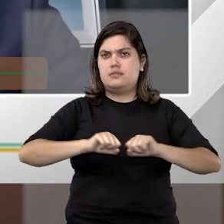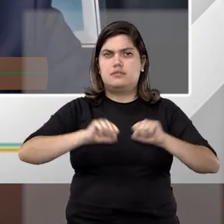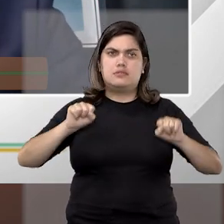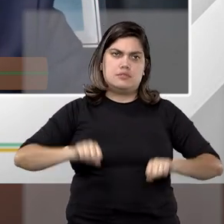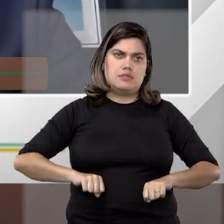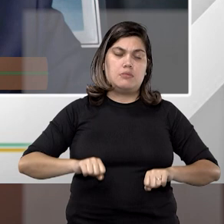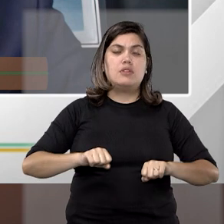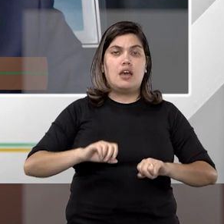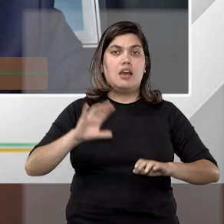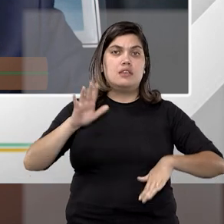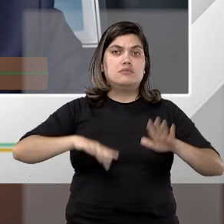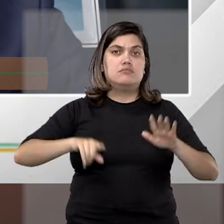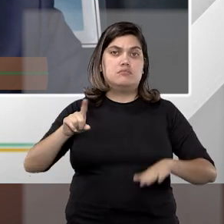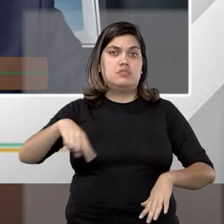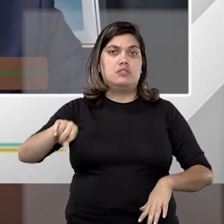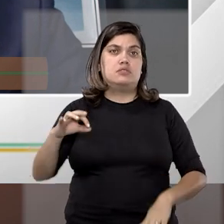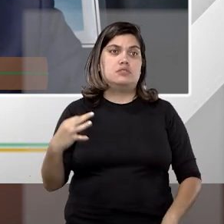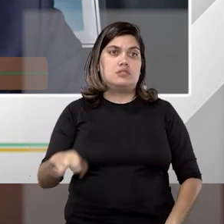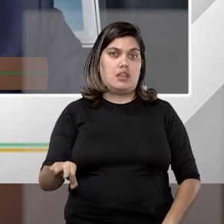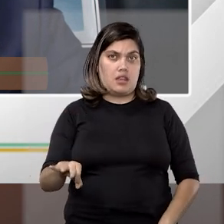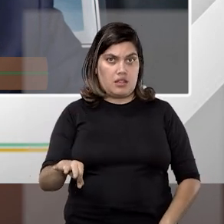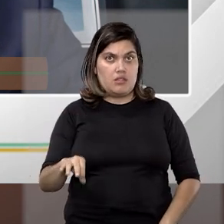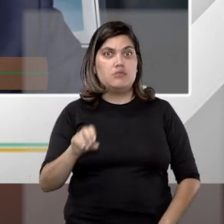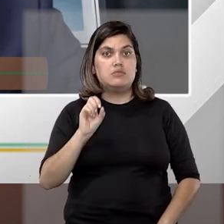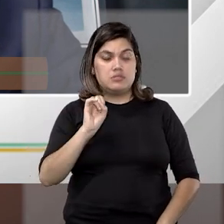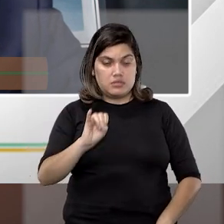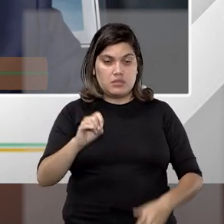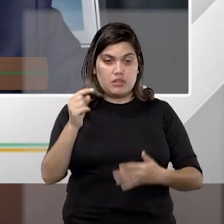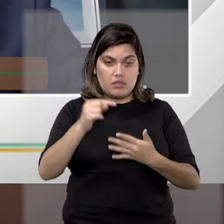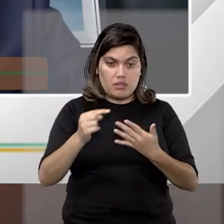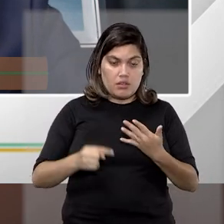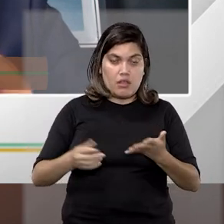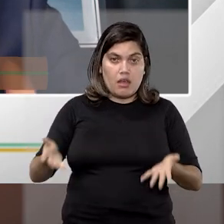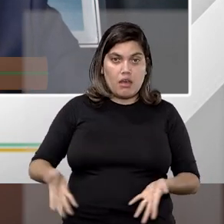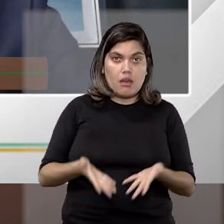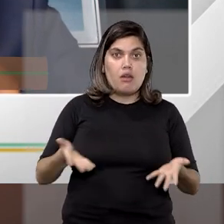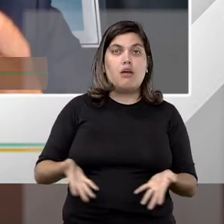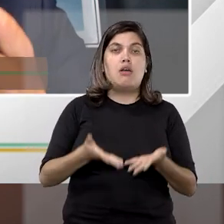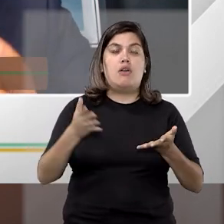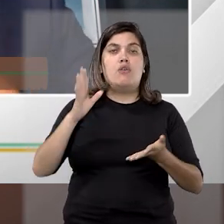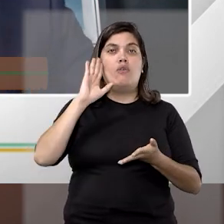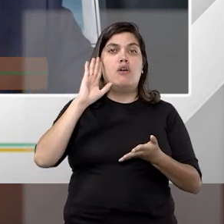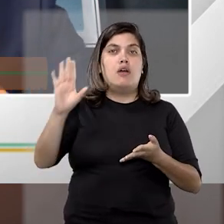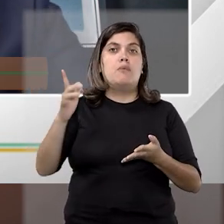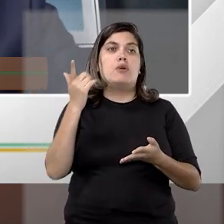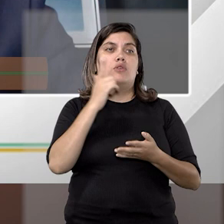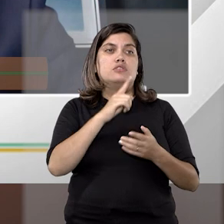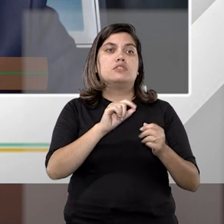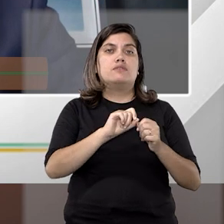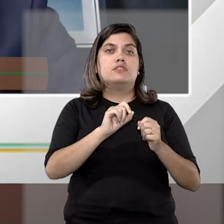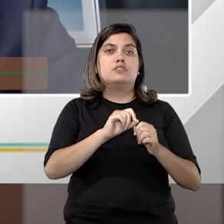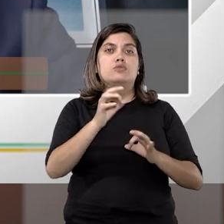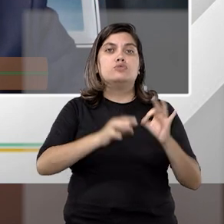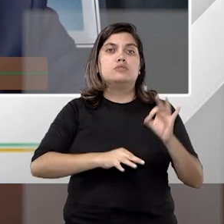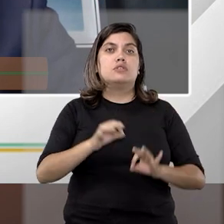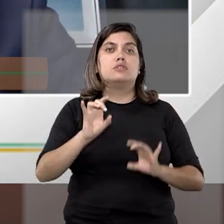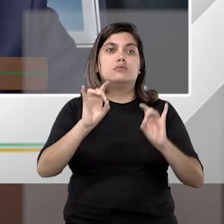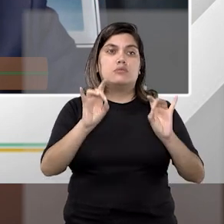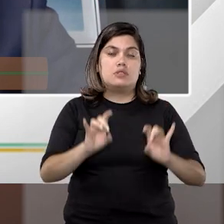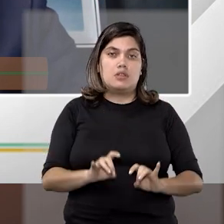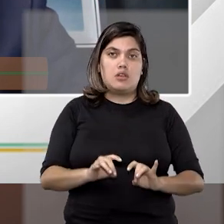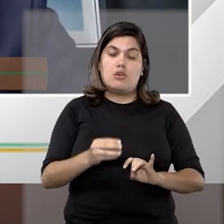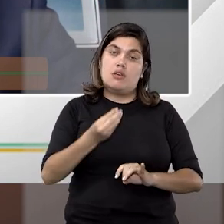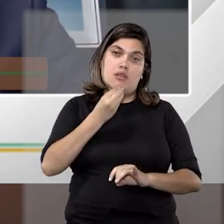críticos do sistema e às vezes com razão porque se esse foi o elemento motriz fundamental para fazer um estado